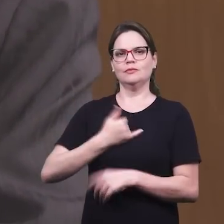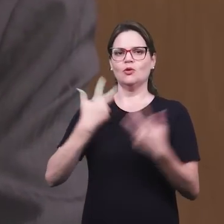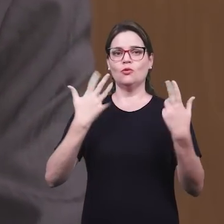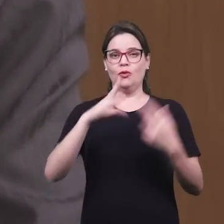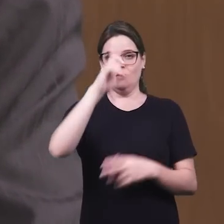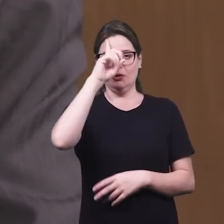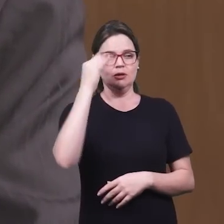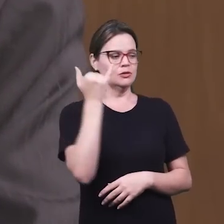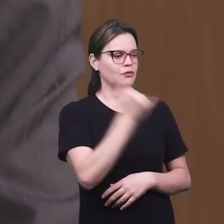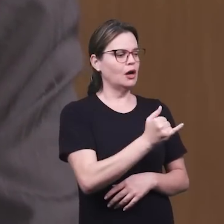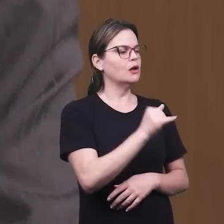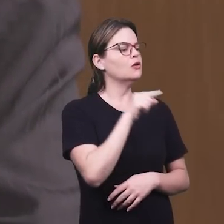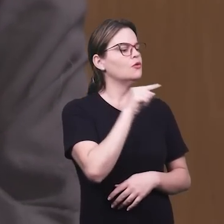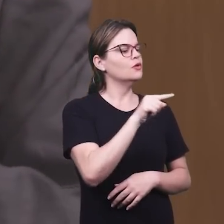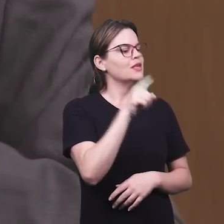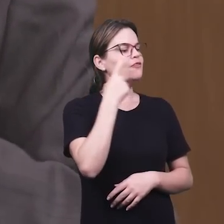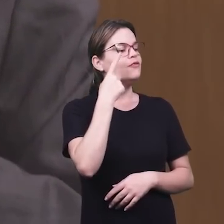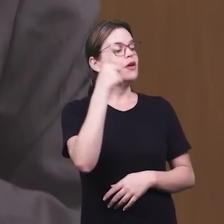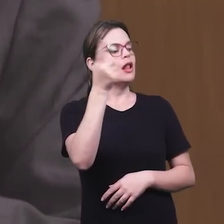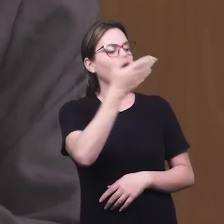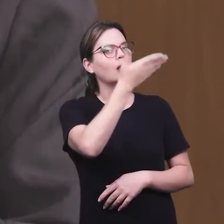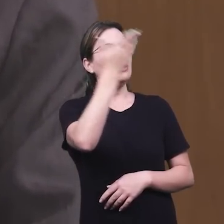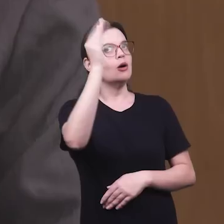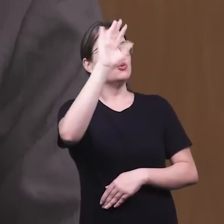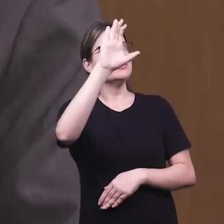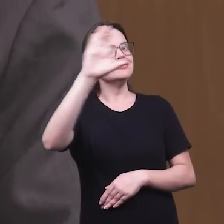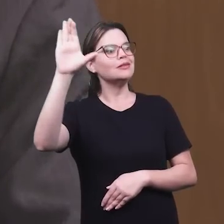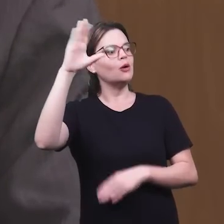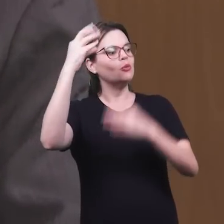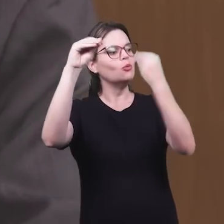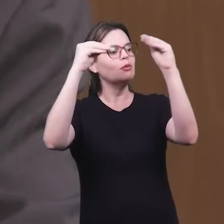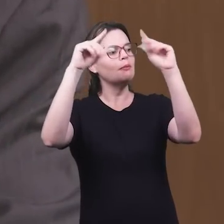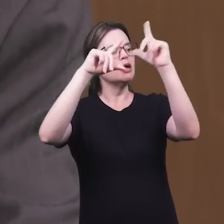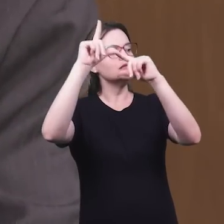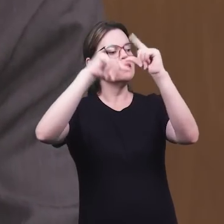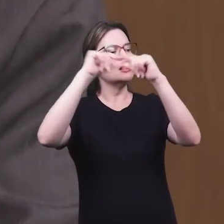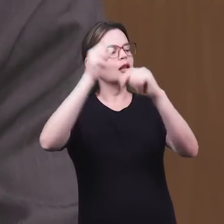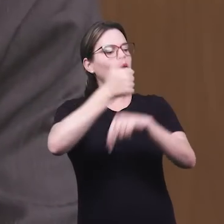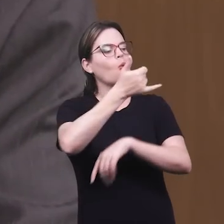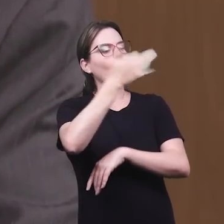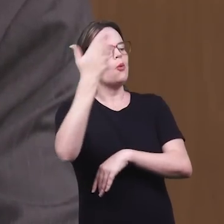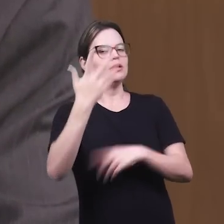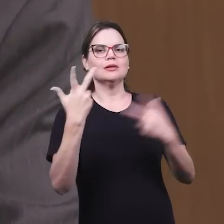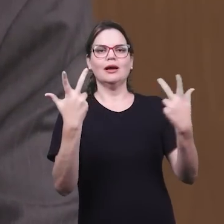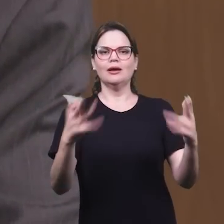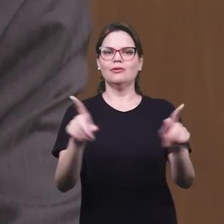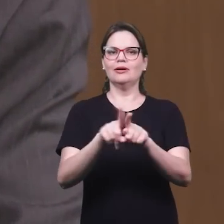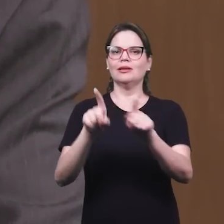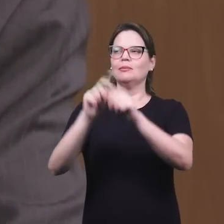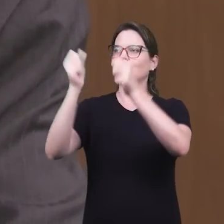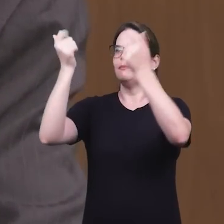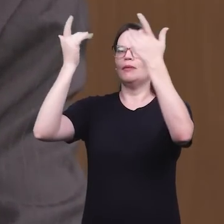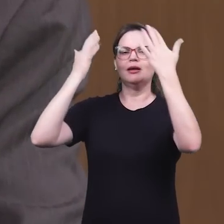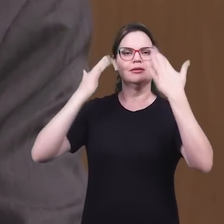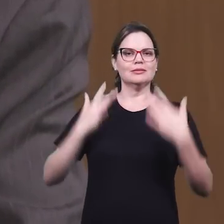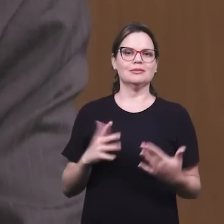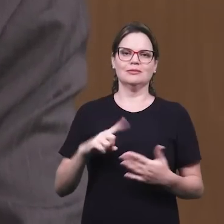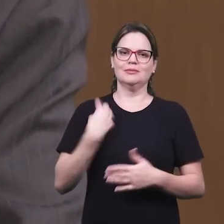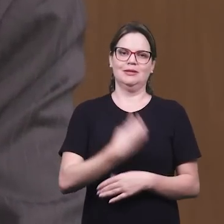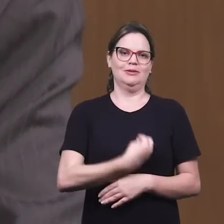mostrando de quantas bênçãos o Senhor estava preparando no futuro para um povo que não merecia. Abraão,